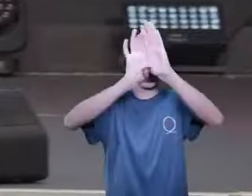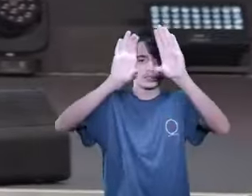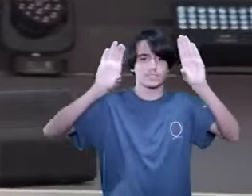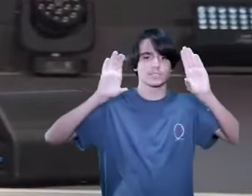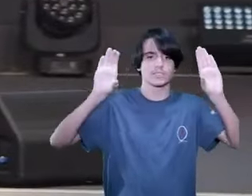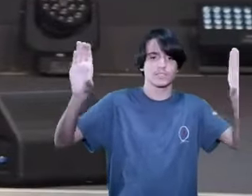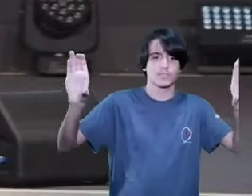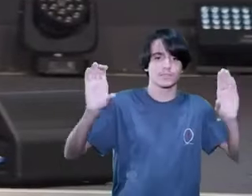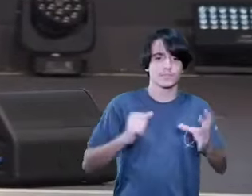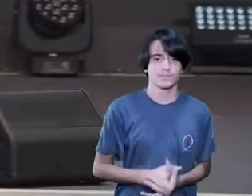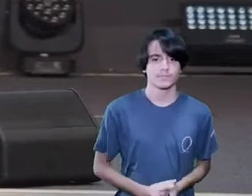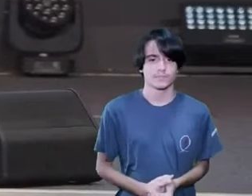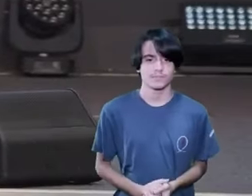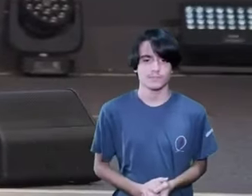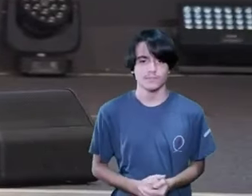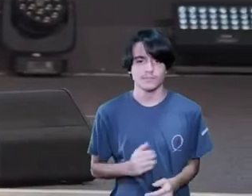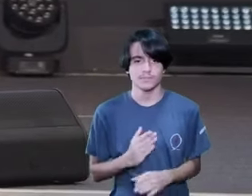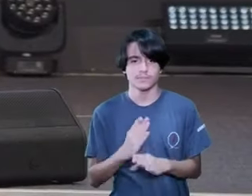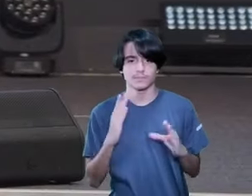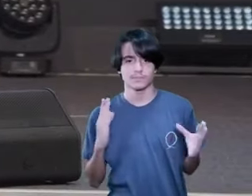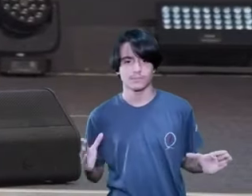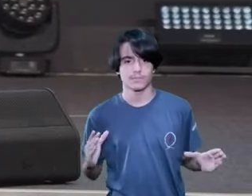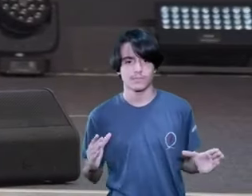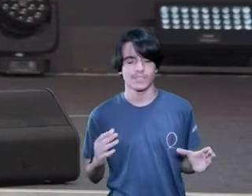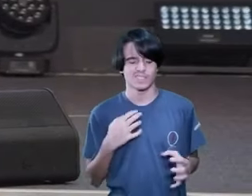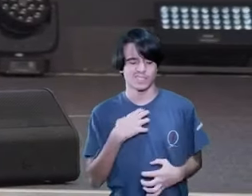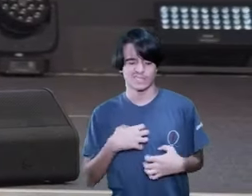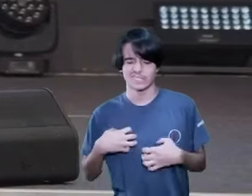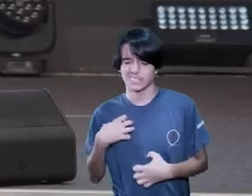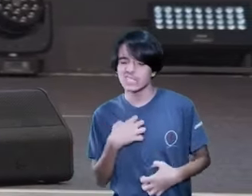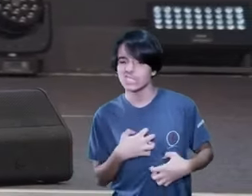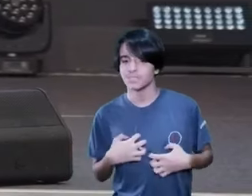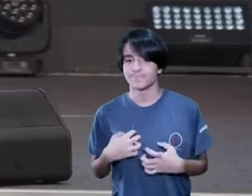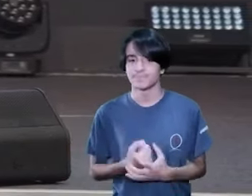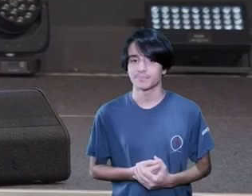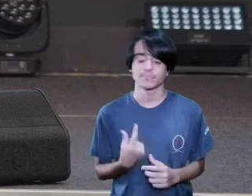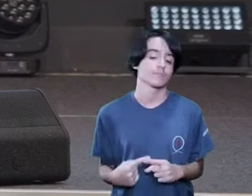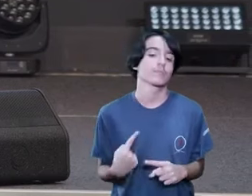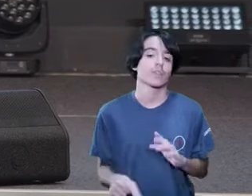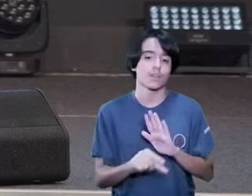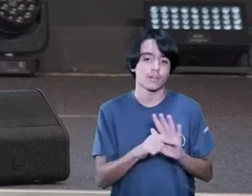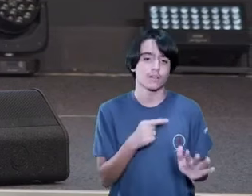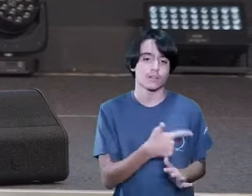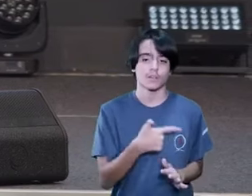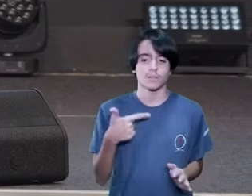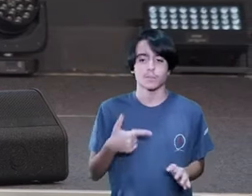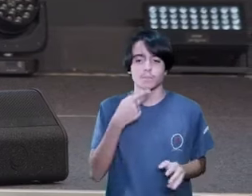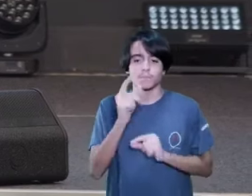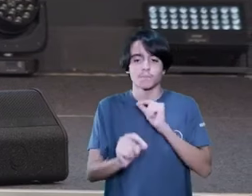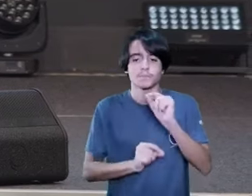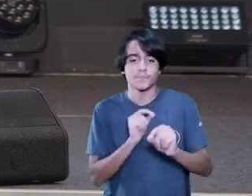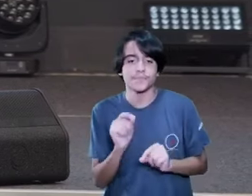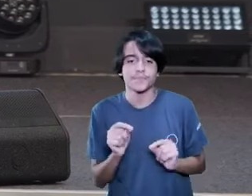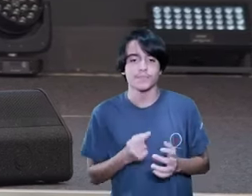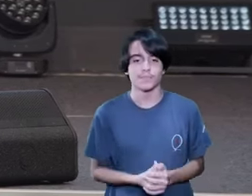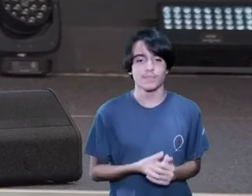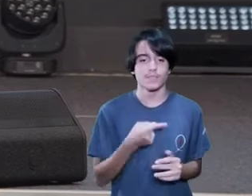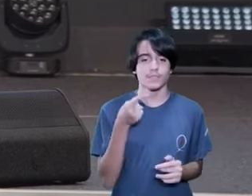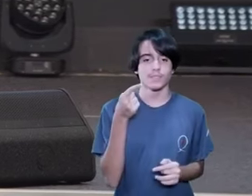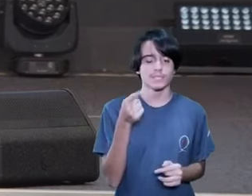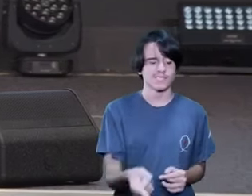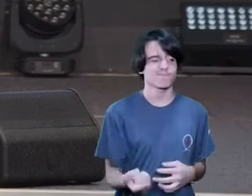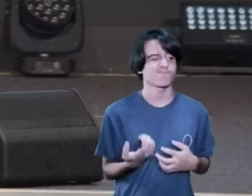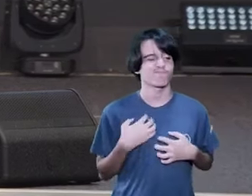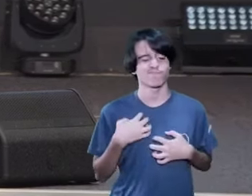e segue-me. Mas a mensagem mexeu, porque o versículo 22 diz: e ele,